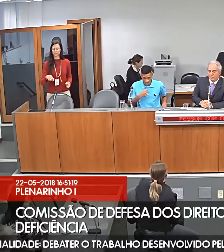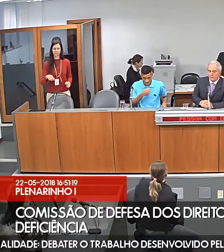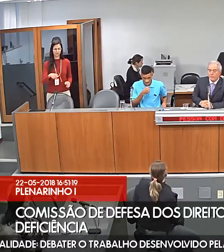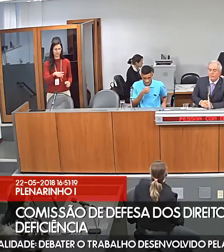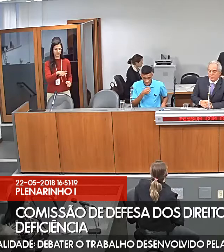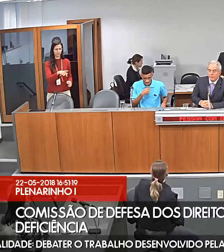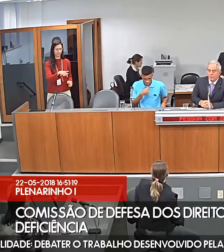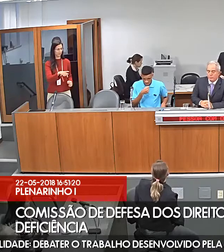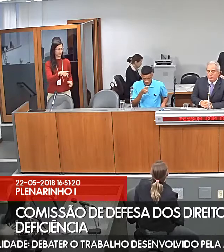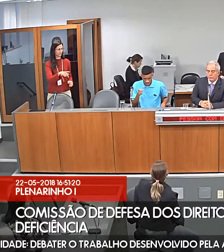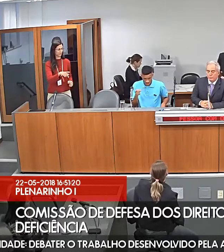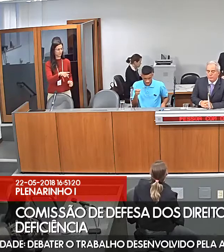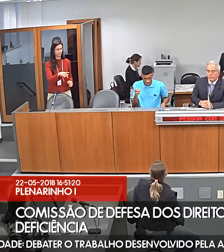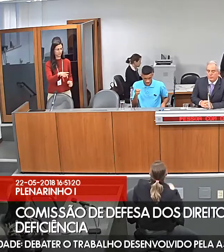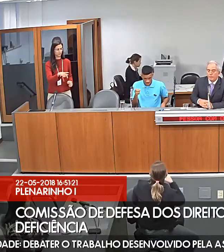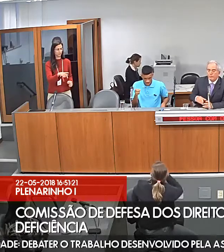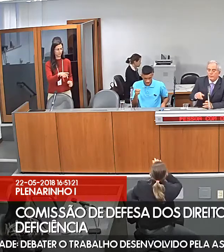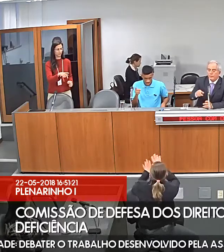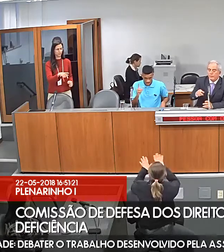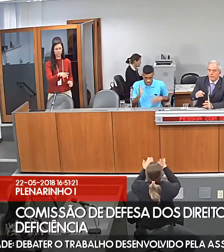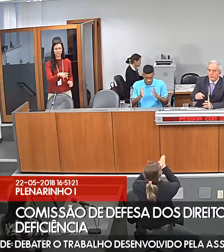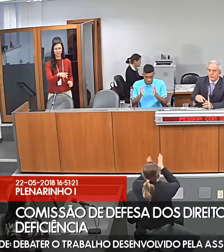Quer falar? Então, por favor,